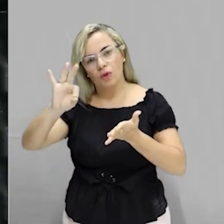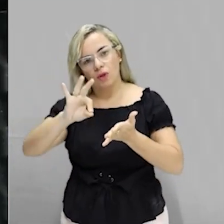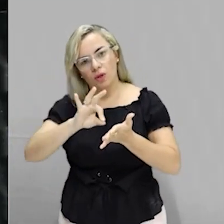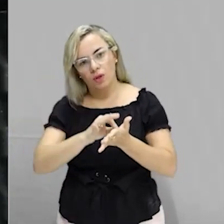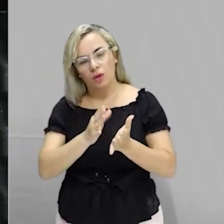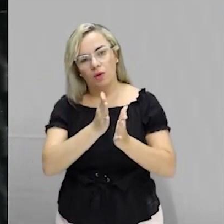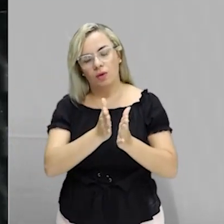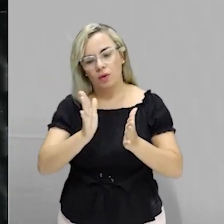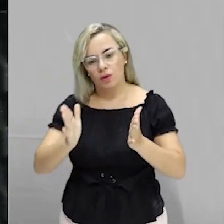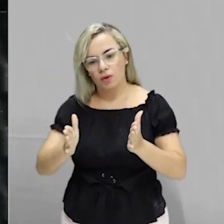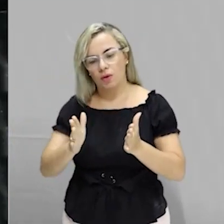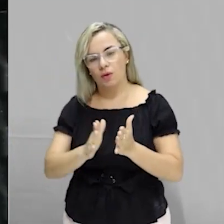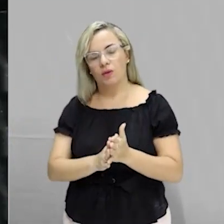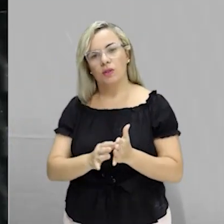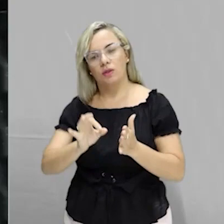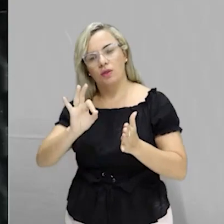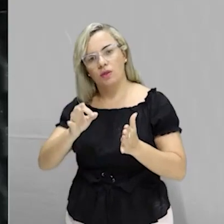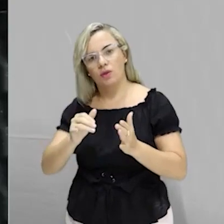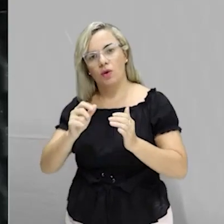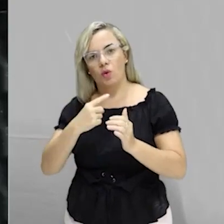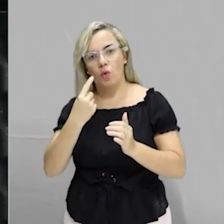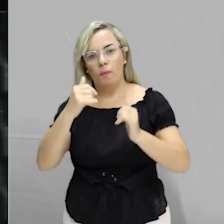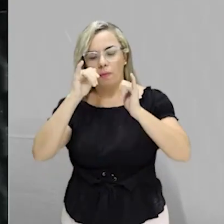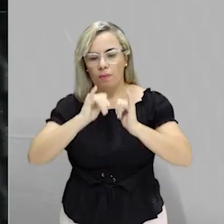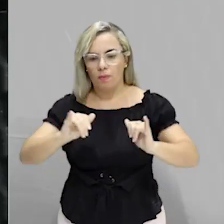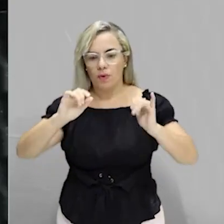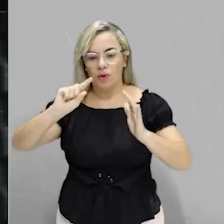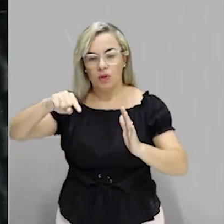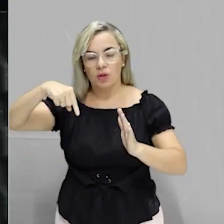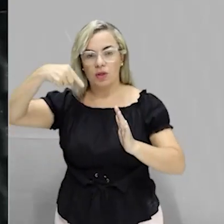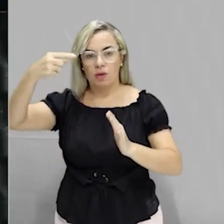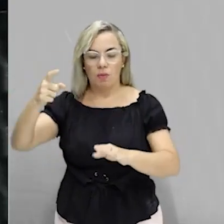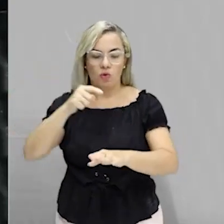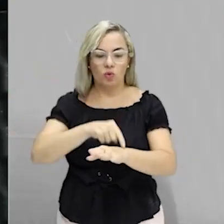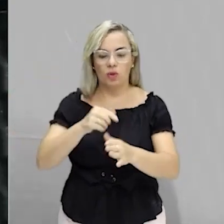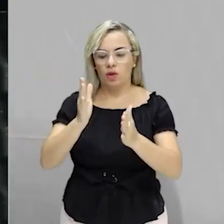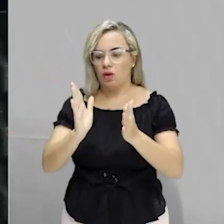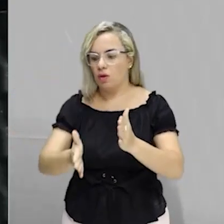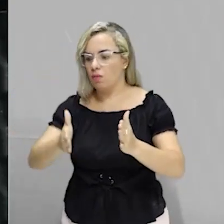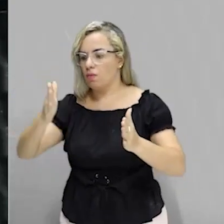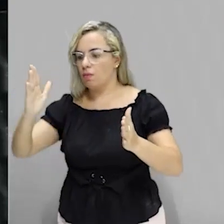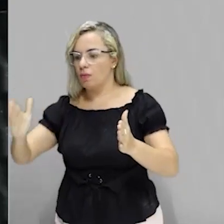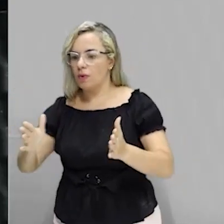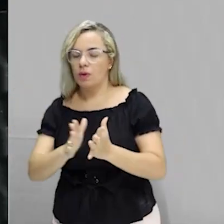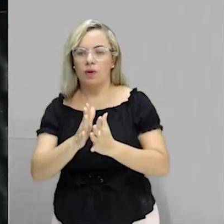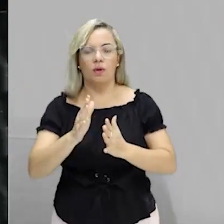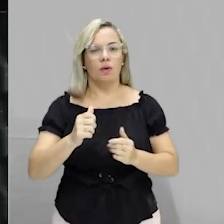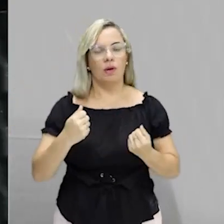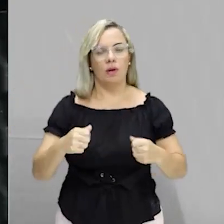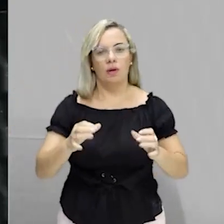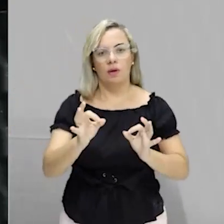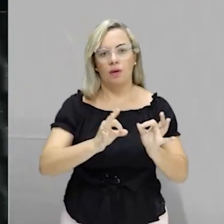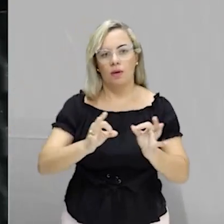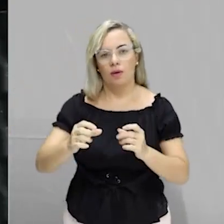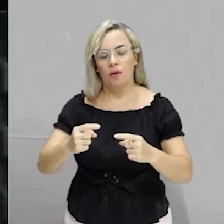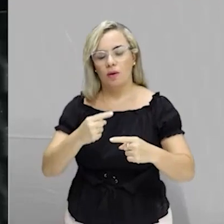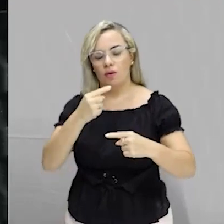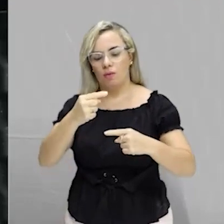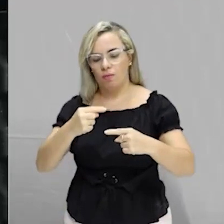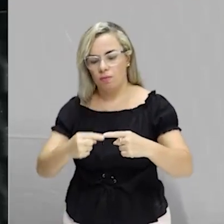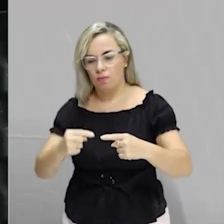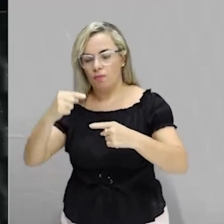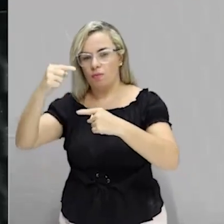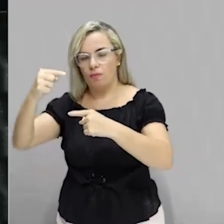regular, né, uma informação e depois teve uma prorrogação, tá? Então, eu preciso montar uma razão para